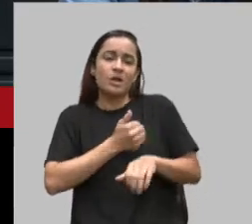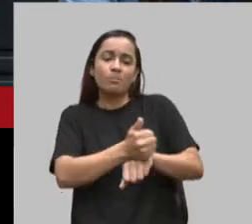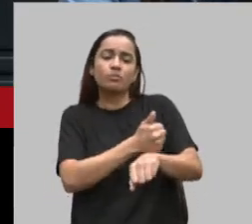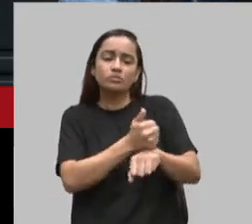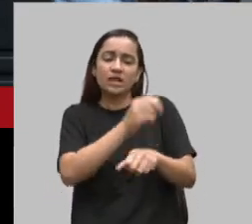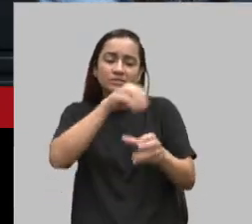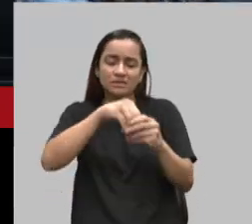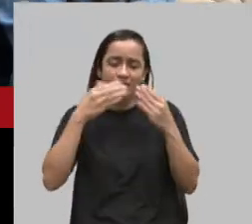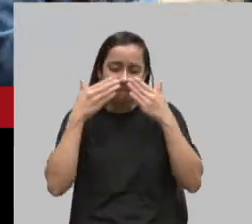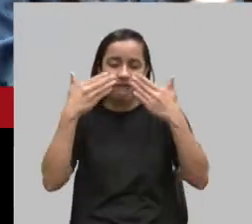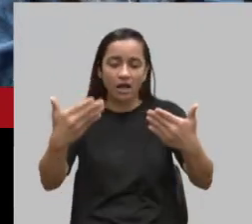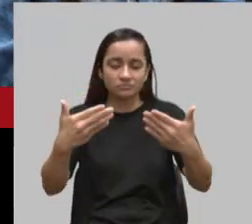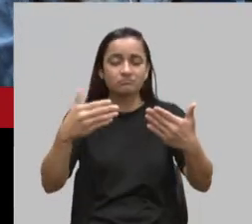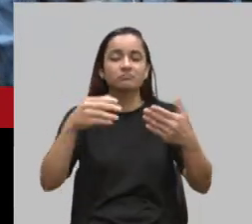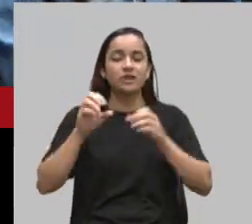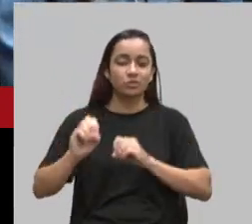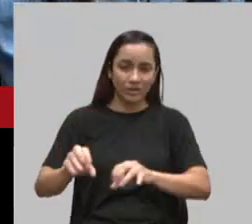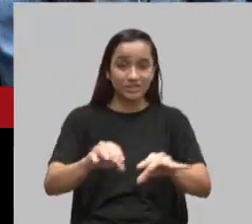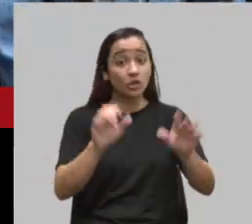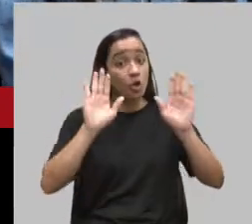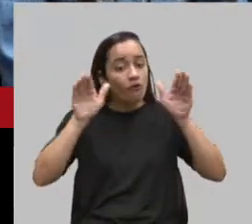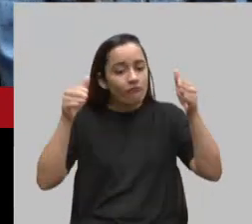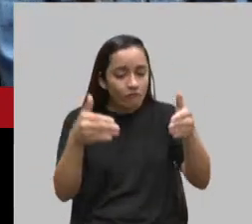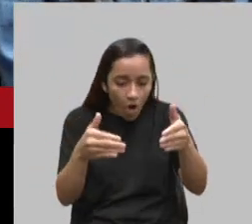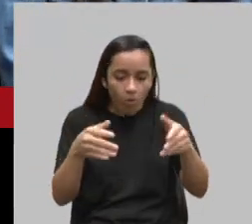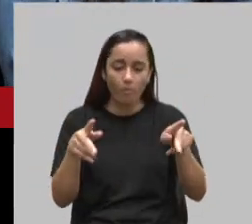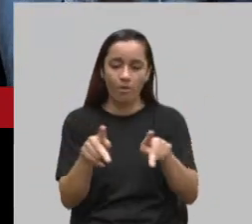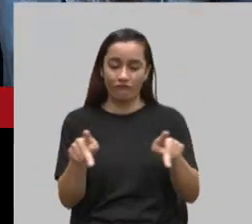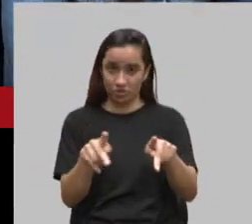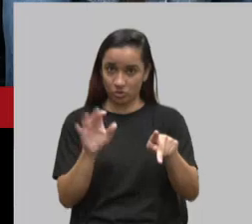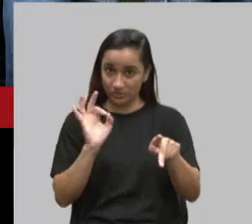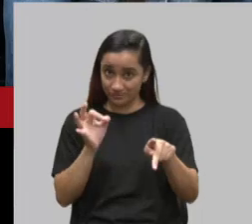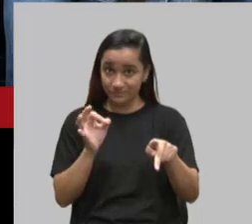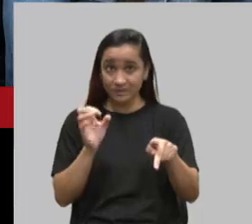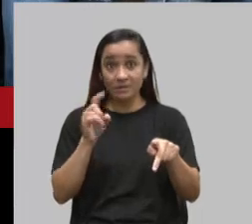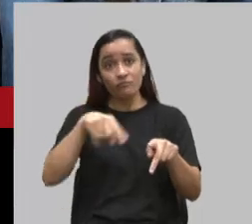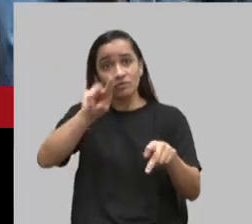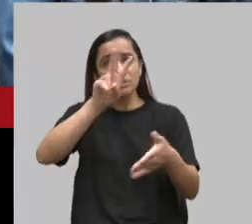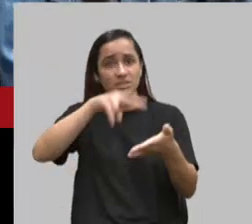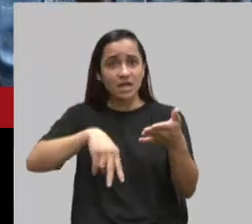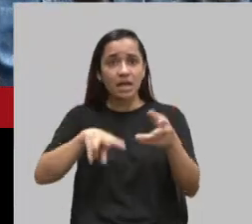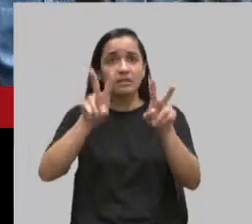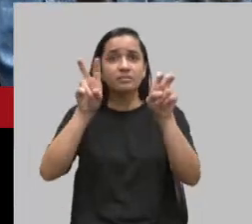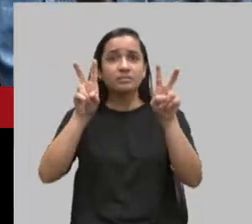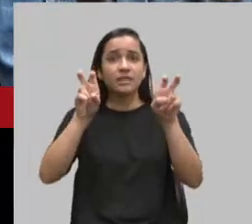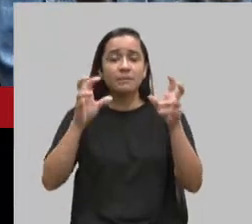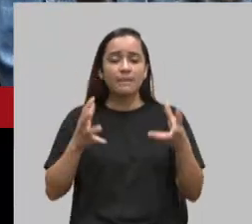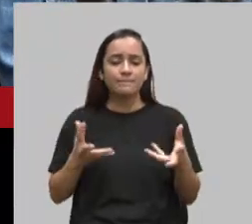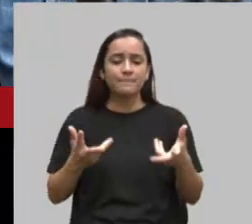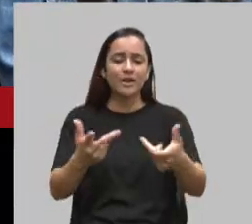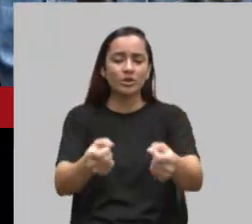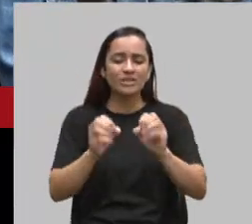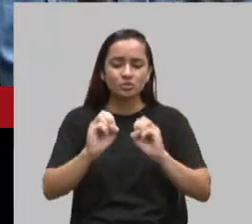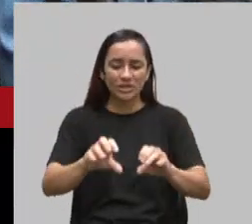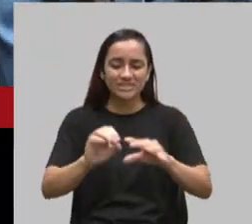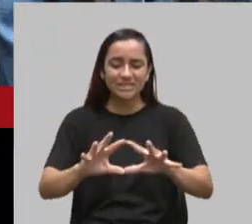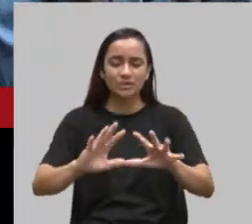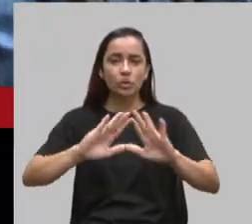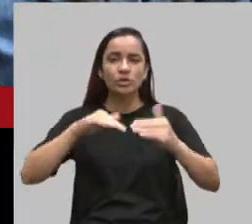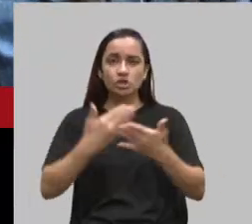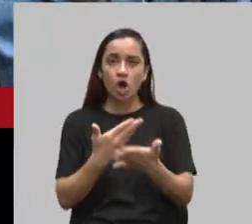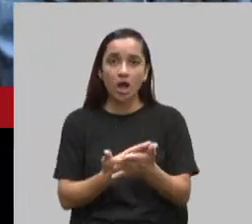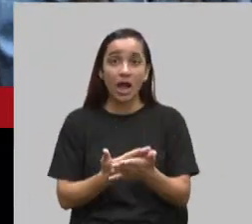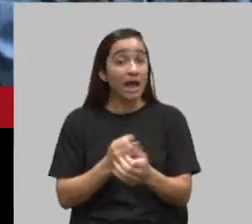ênfase obviamente nos professores só vocês lerem o tema melhoris no ensino escolar não tem como a gente melhorar o ensino